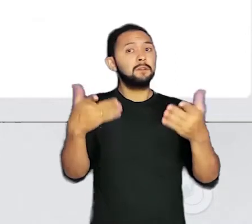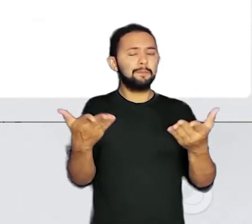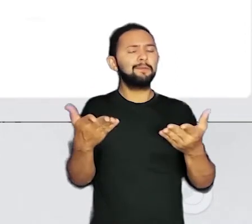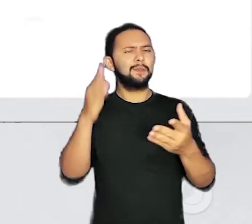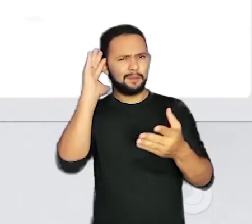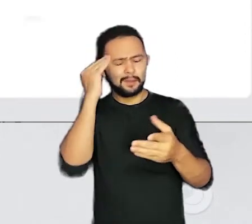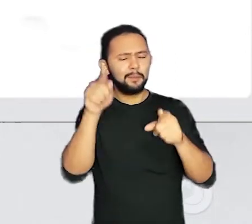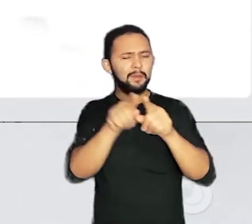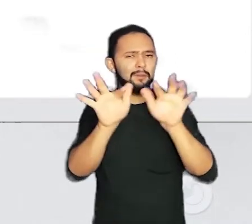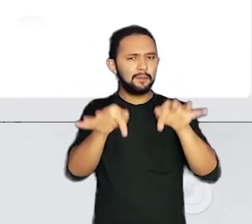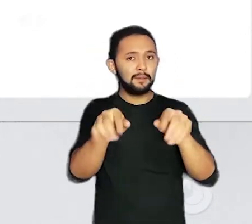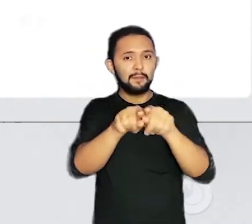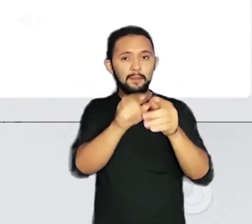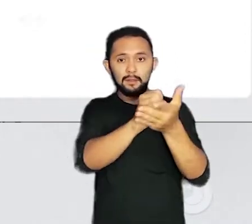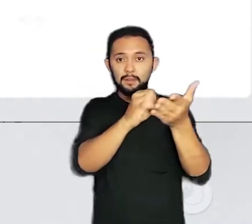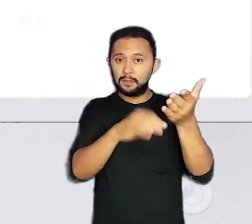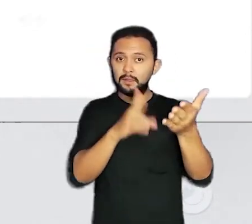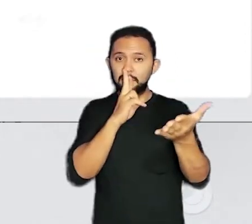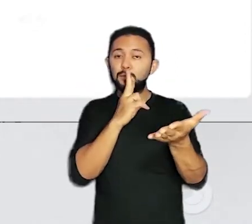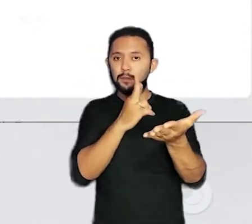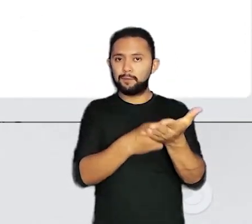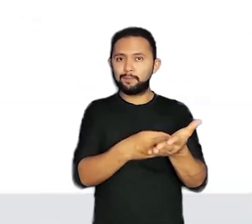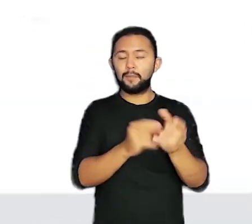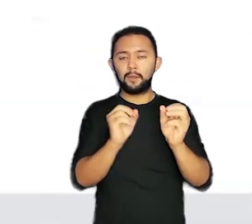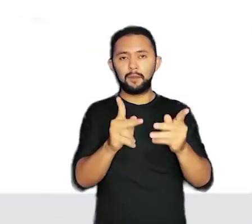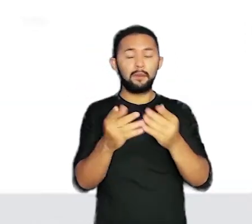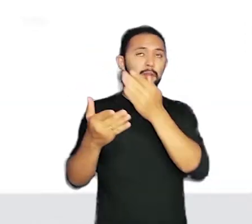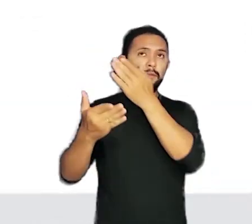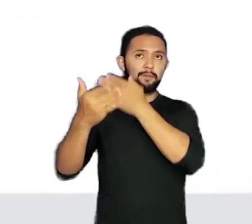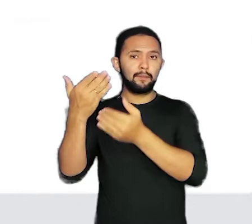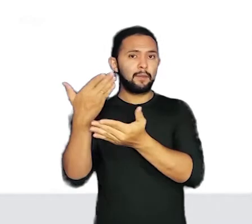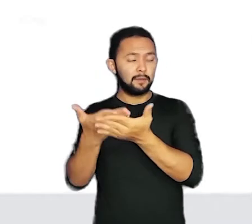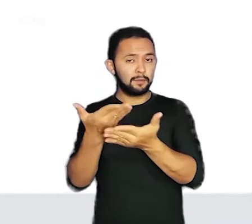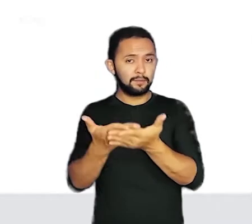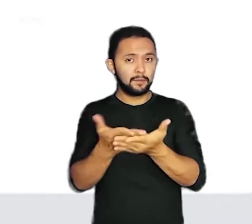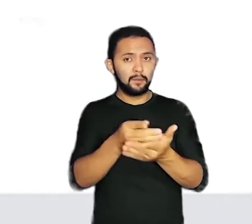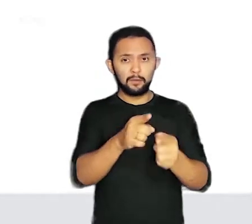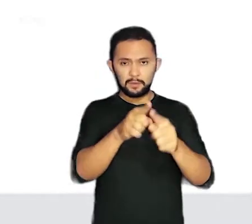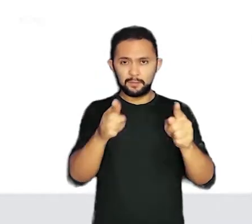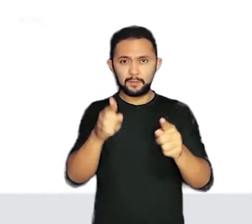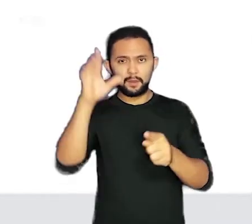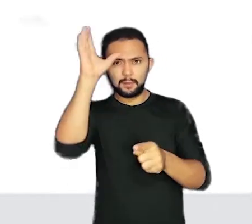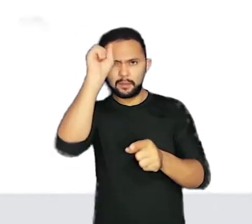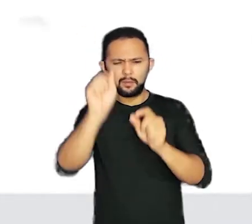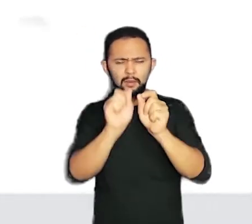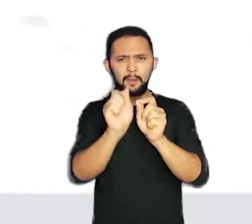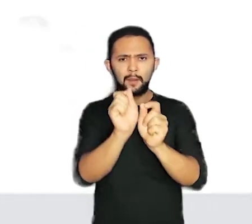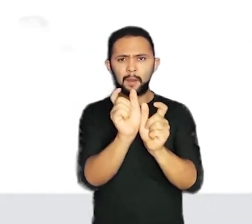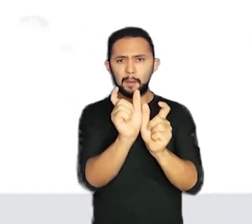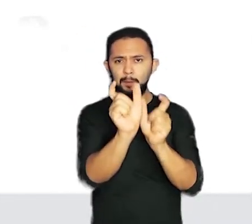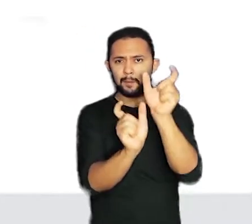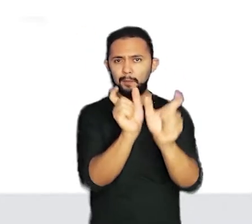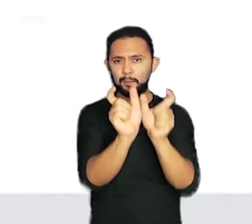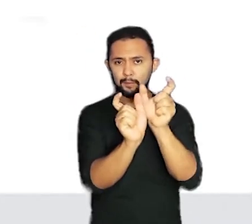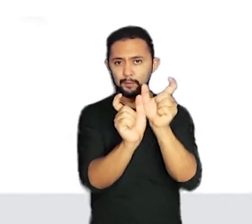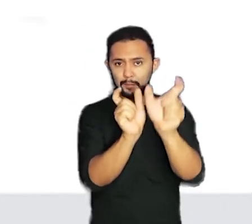aí, ficou tudo perfeito, tá bom? Então na aula anterior, na aula passada, você viu sobre o que é morfologia, não é isso? Então o